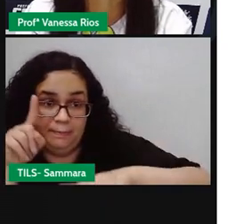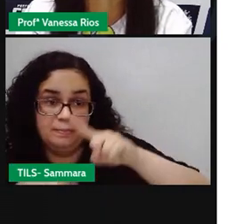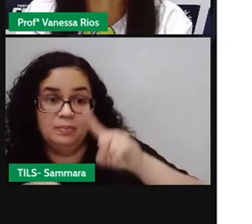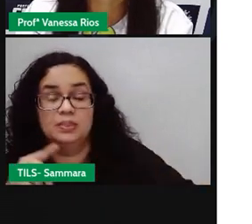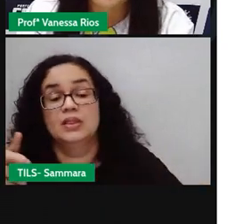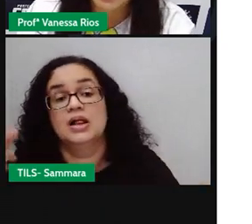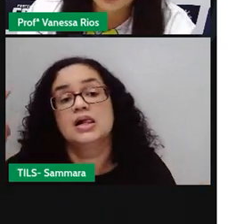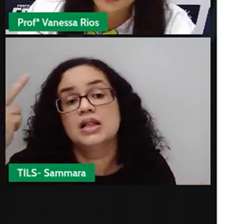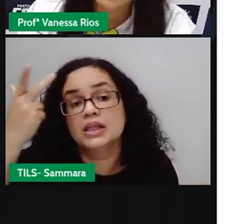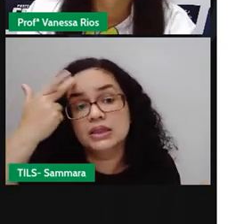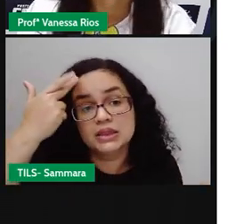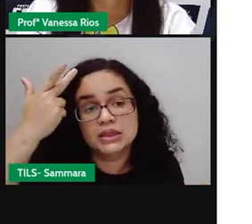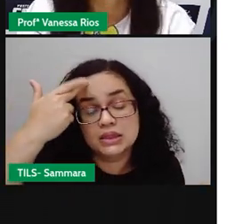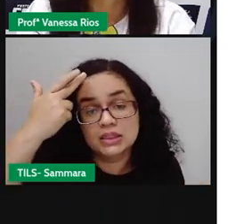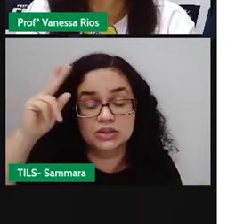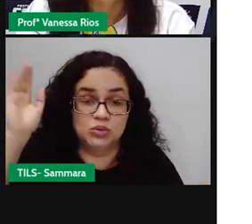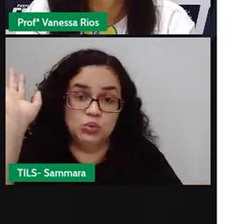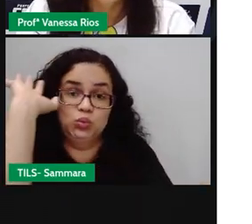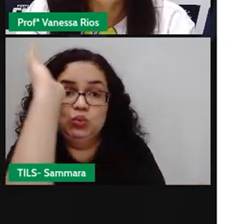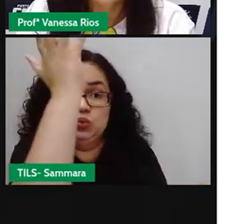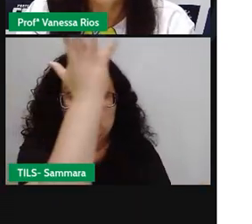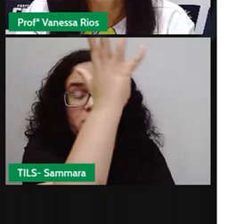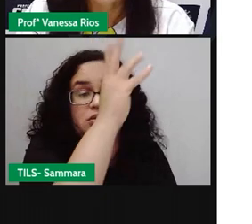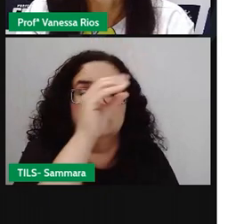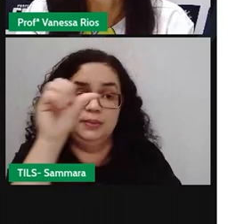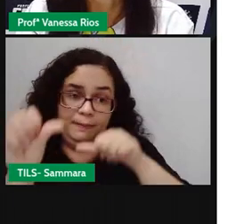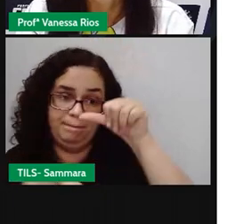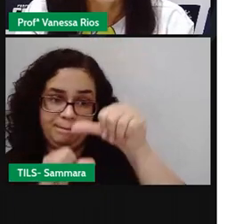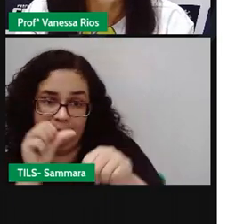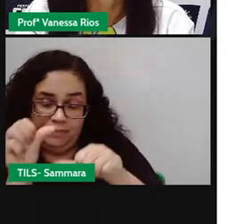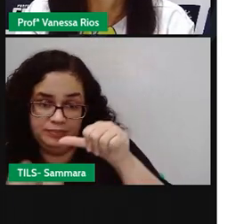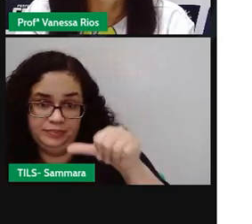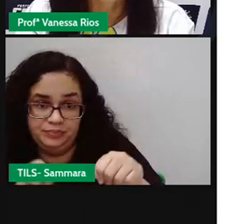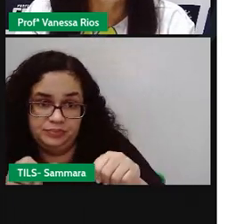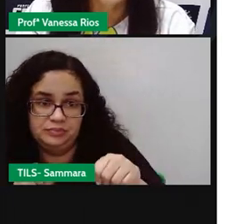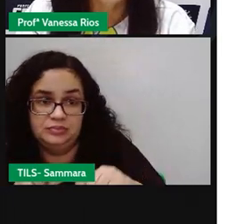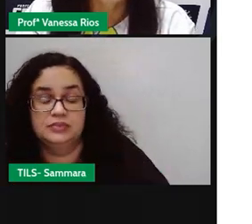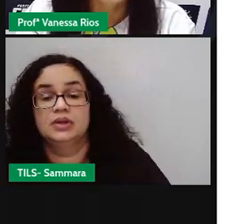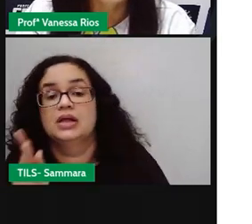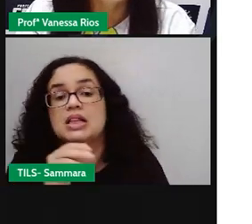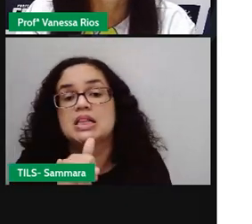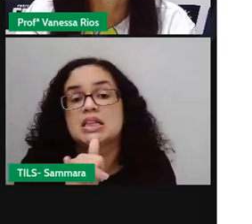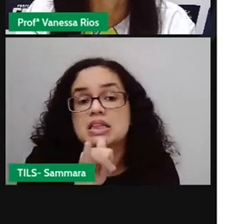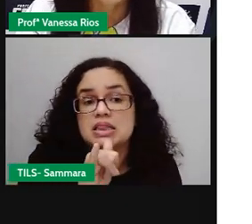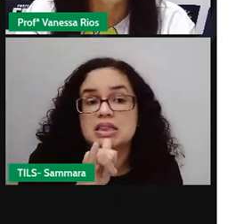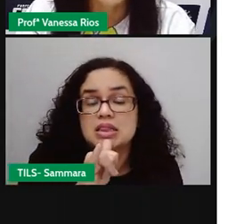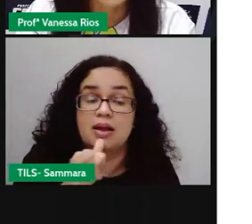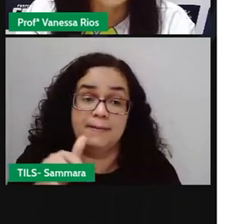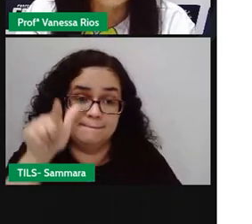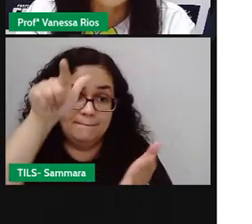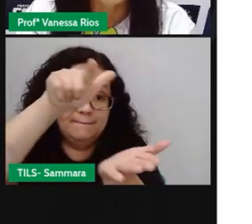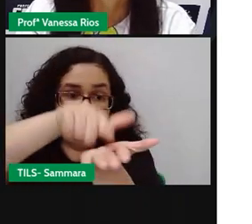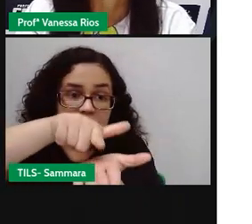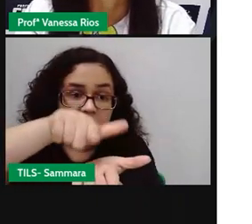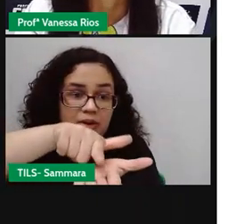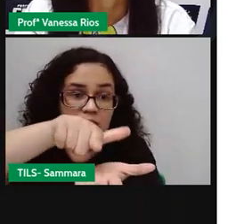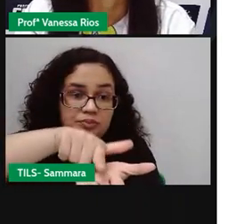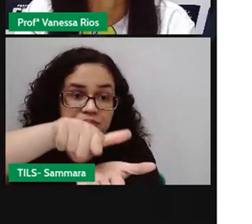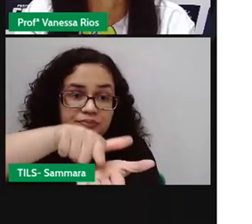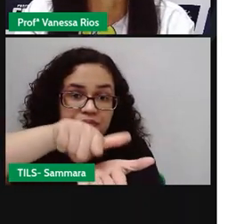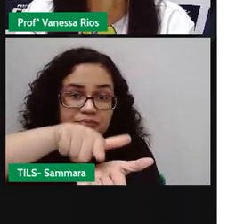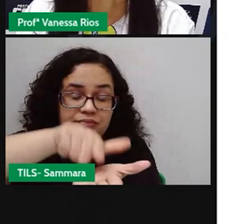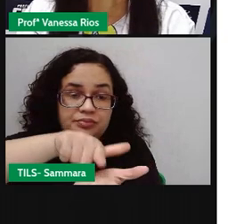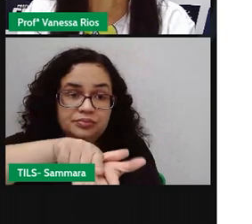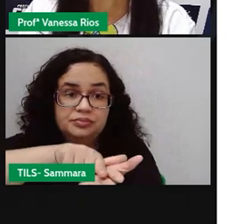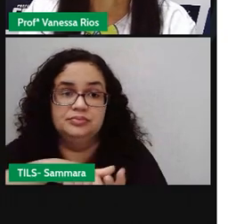matéria-prima natural para a produção deles. A Pró trouxe como exemplo aí o papel,